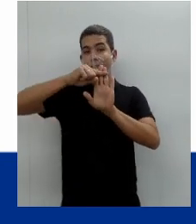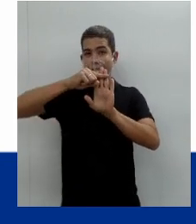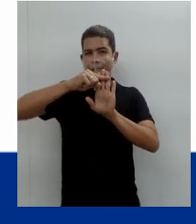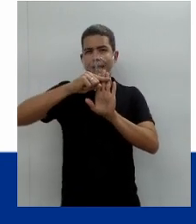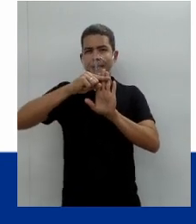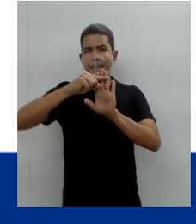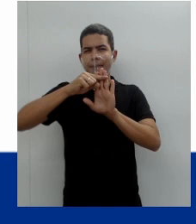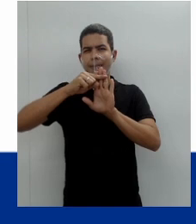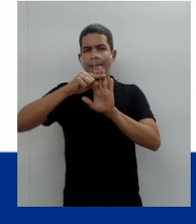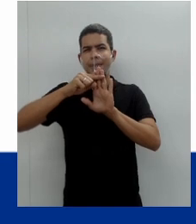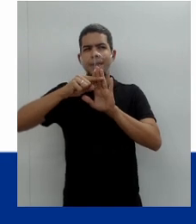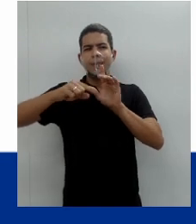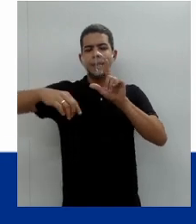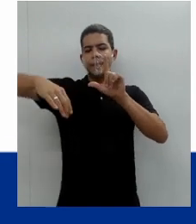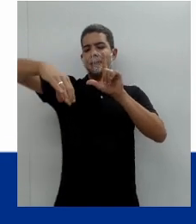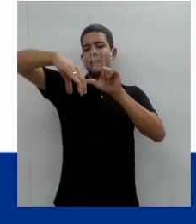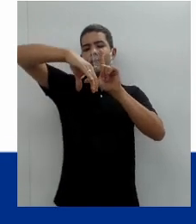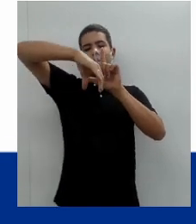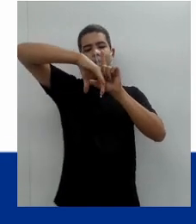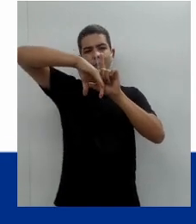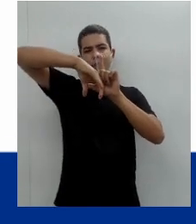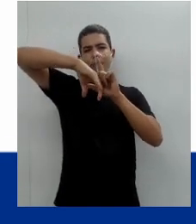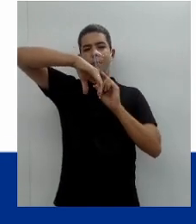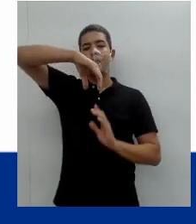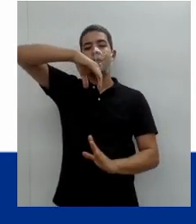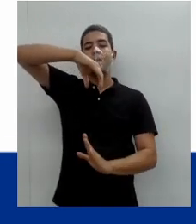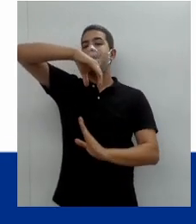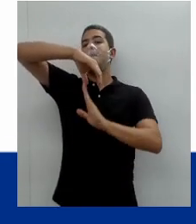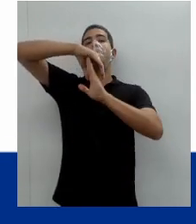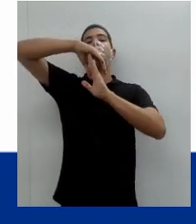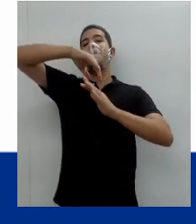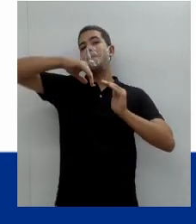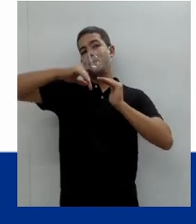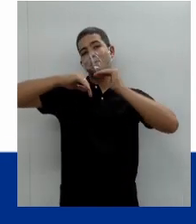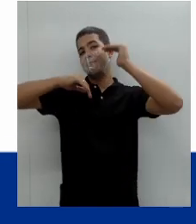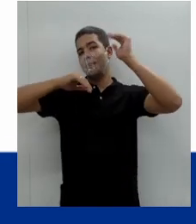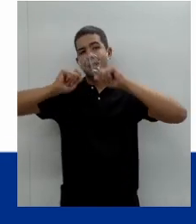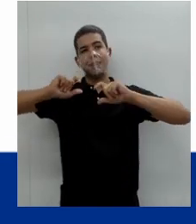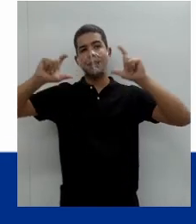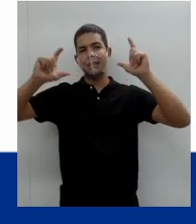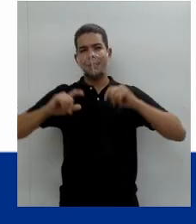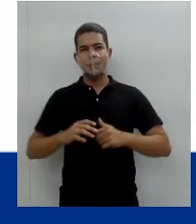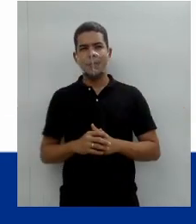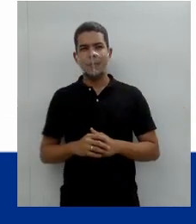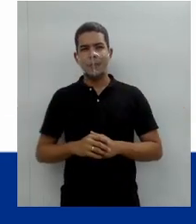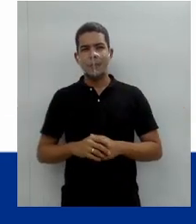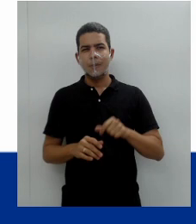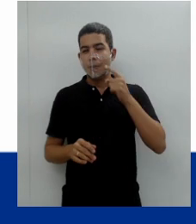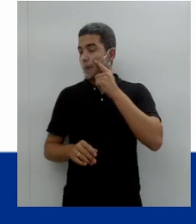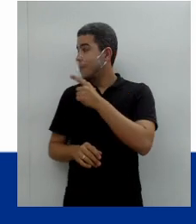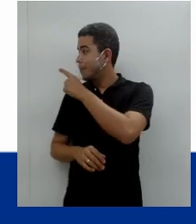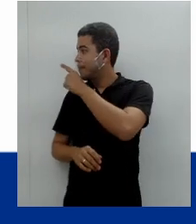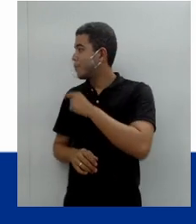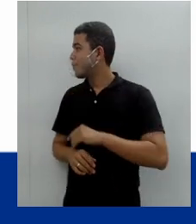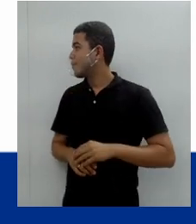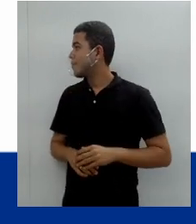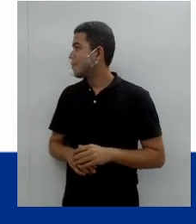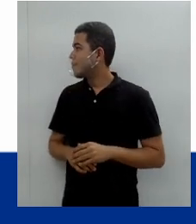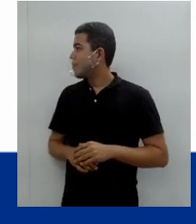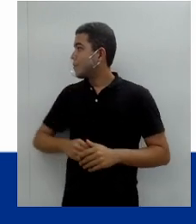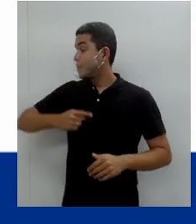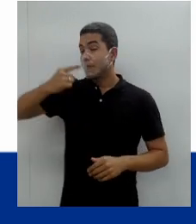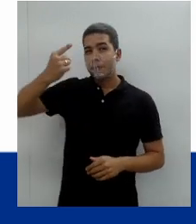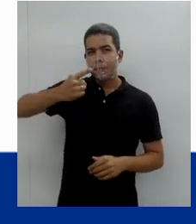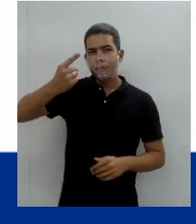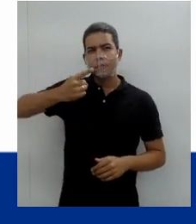negativo, o vértice da parábola terá o ponto de máximo da função. Olha que legal. Na primeira situação, aqui eu